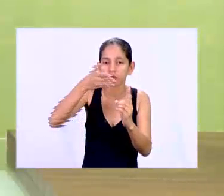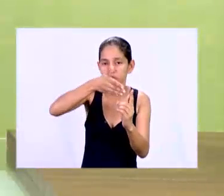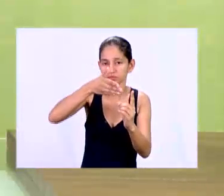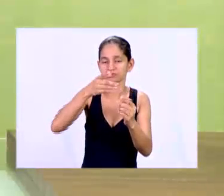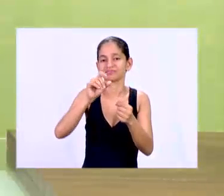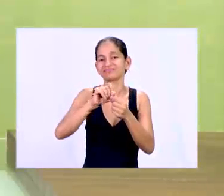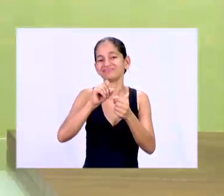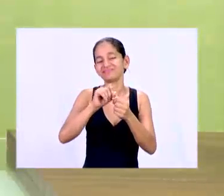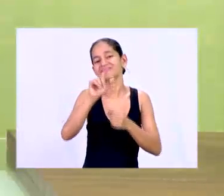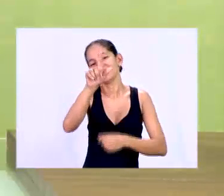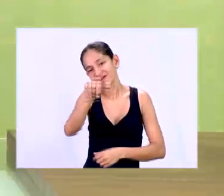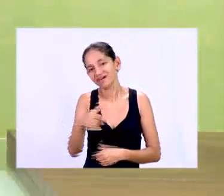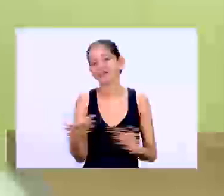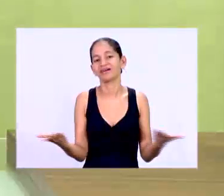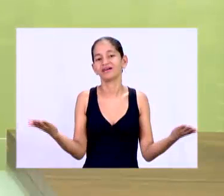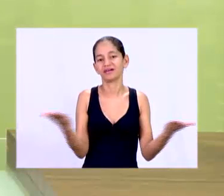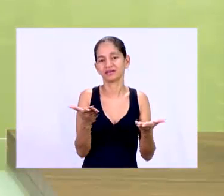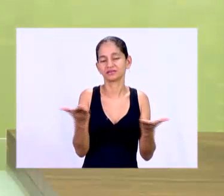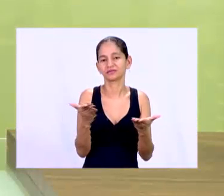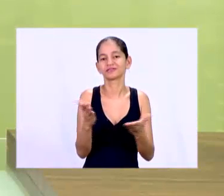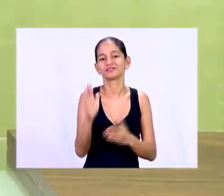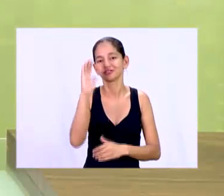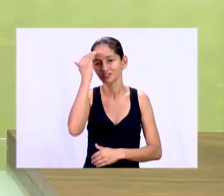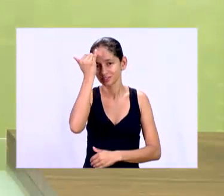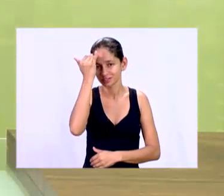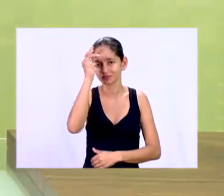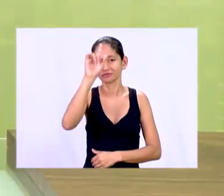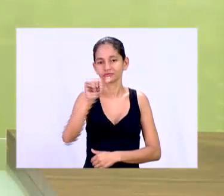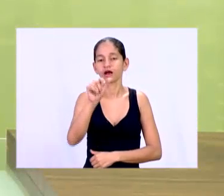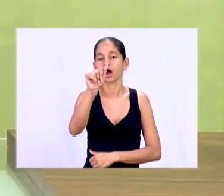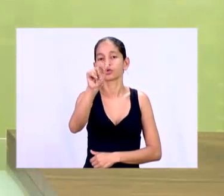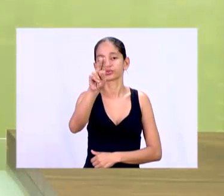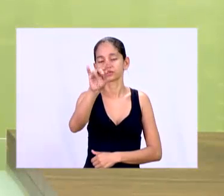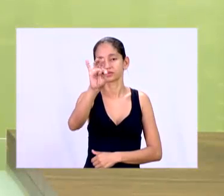de autoridade que Levinas e o que nós entendemos como autoridade.